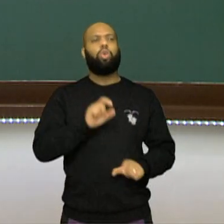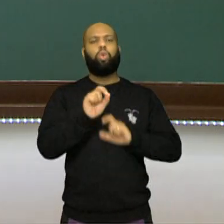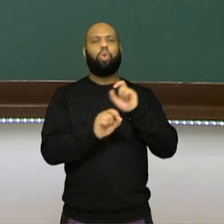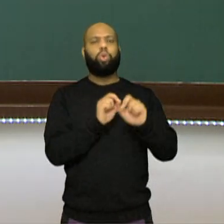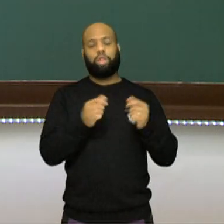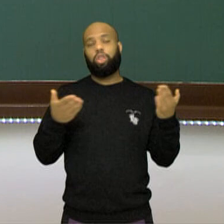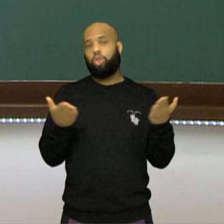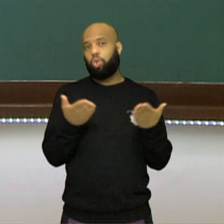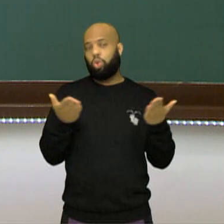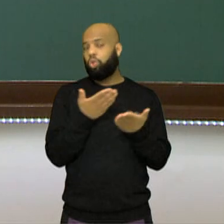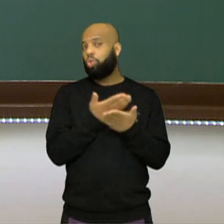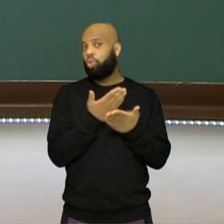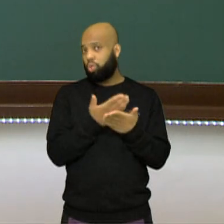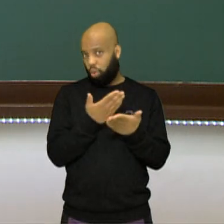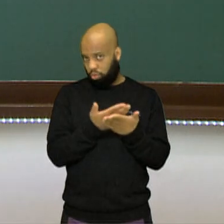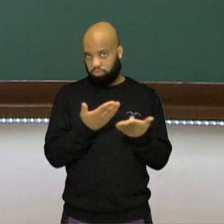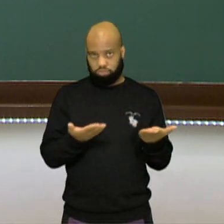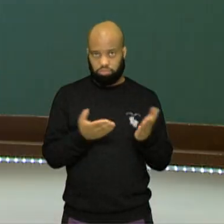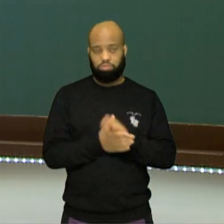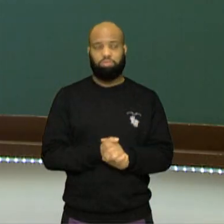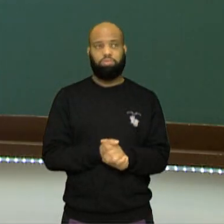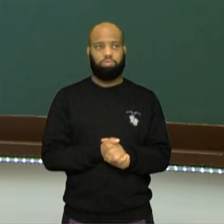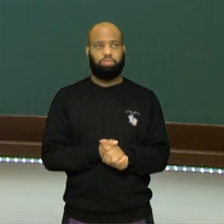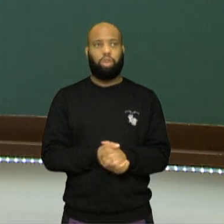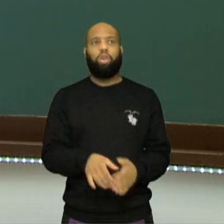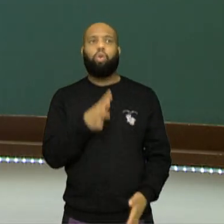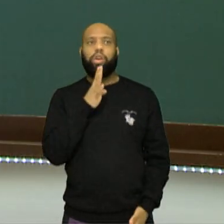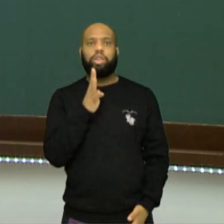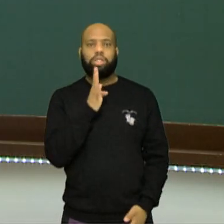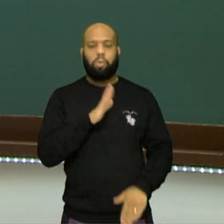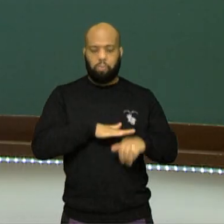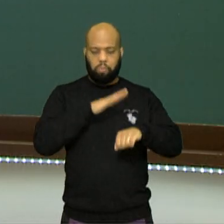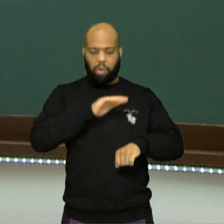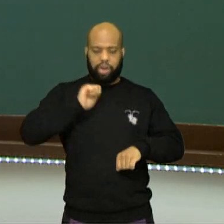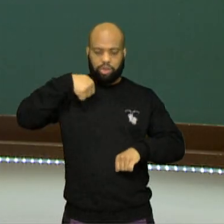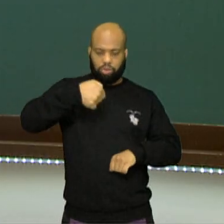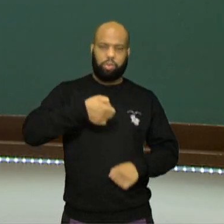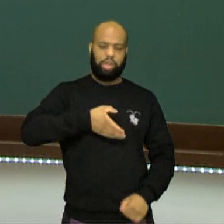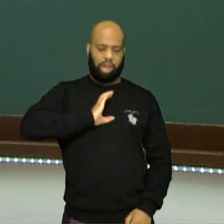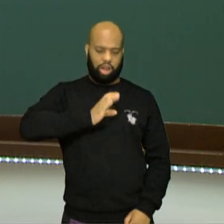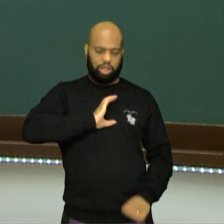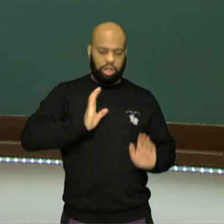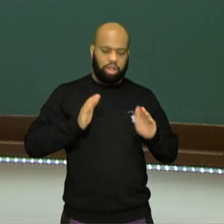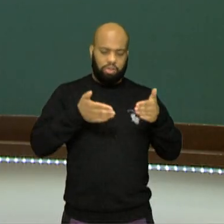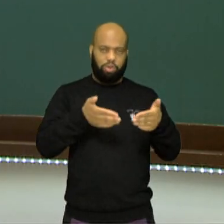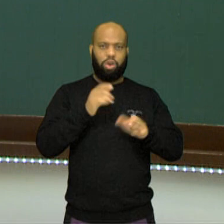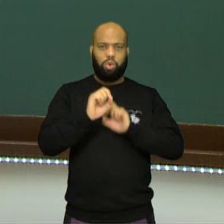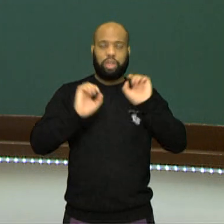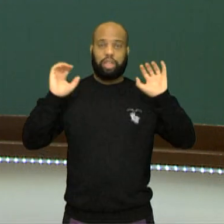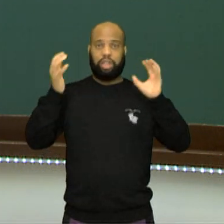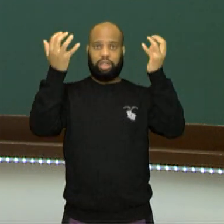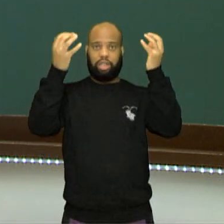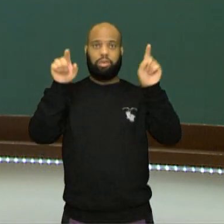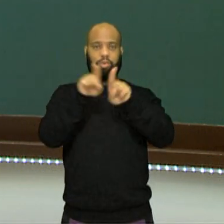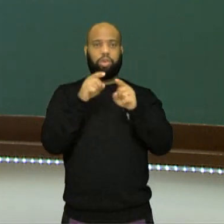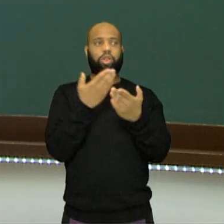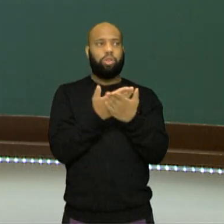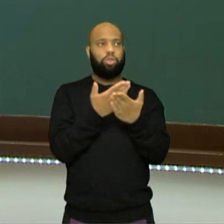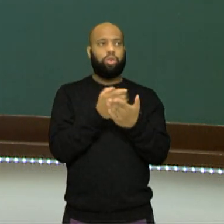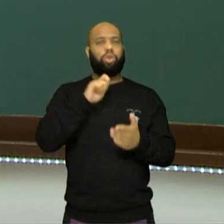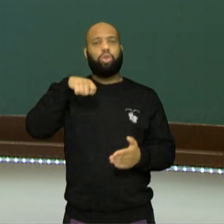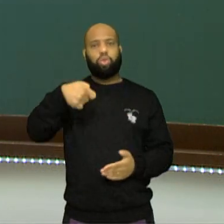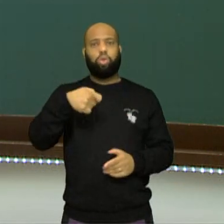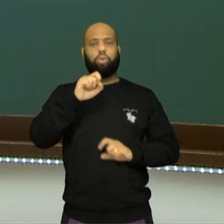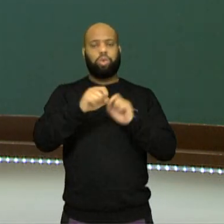Bom, vou encerrando por aqui. E nesta aula nós conhecemos um pouco mais sobre o Canadá, né, focando um pouco sobre a questão do clima, falamos sobre os parques